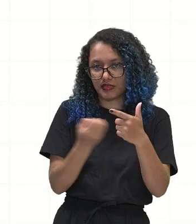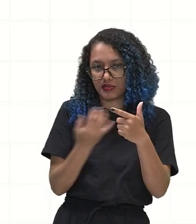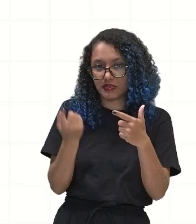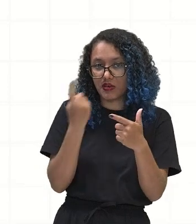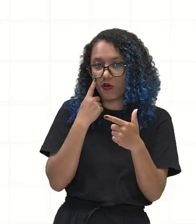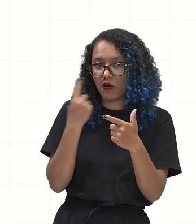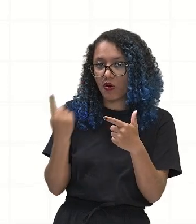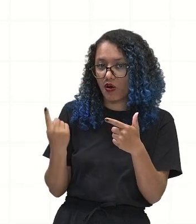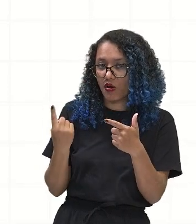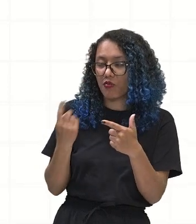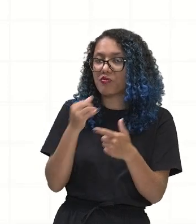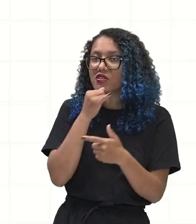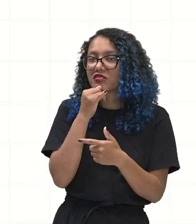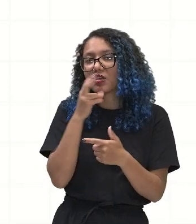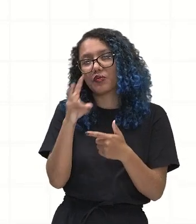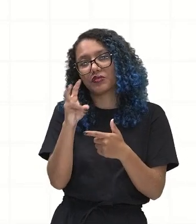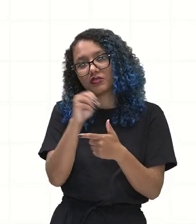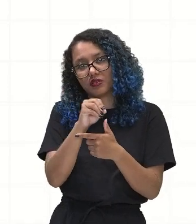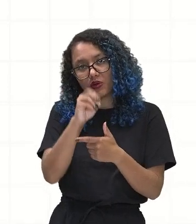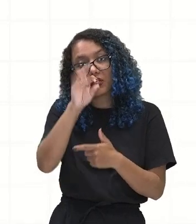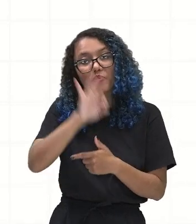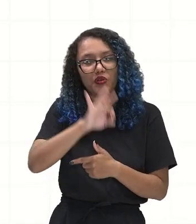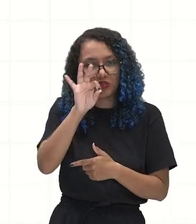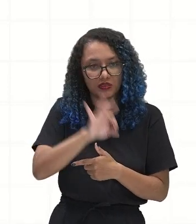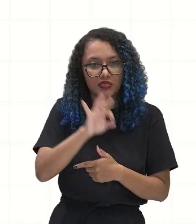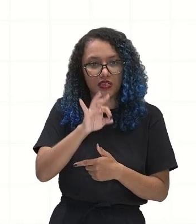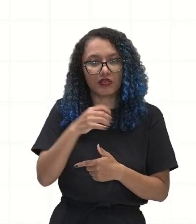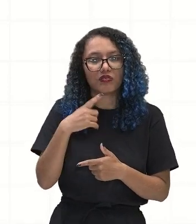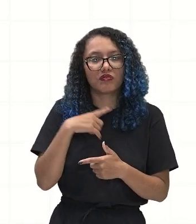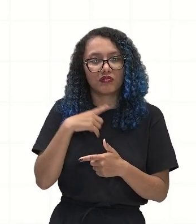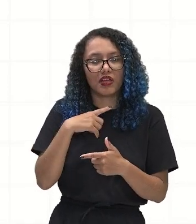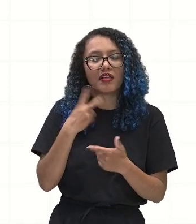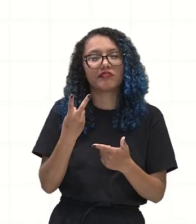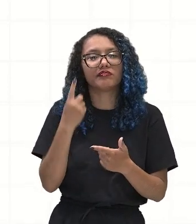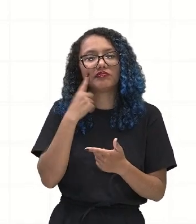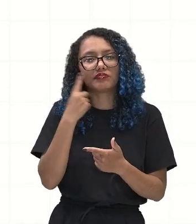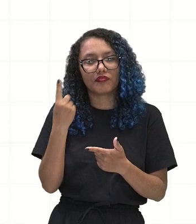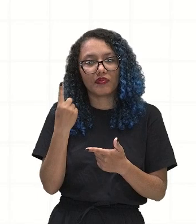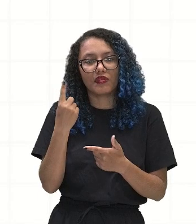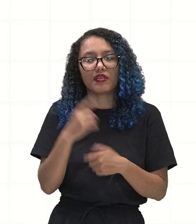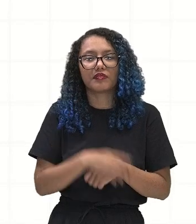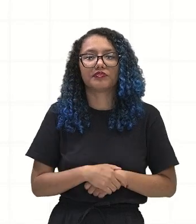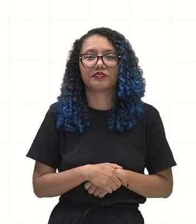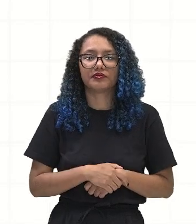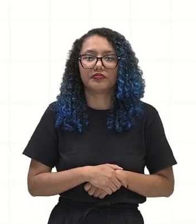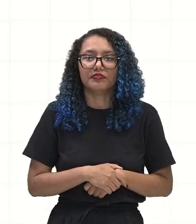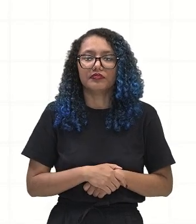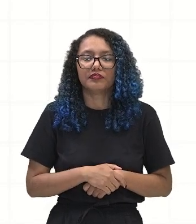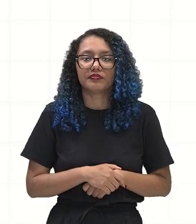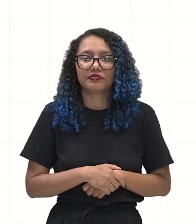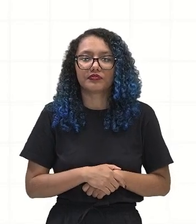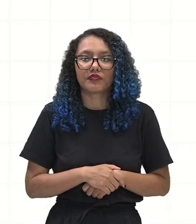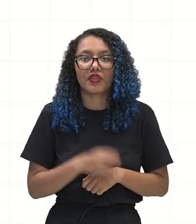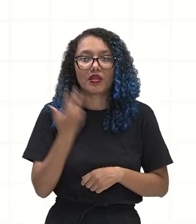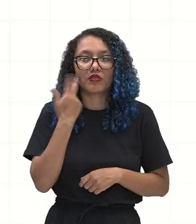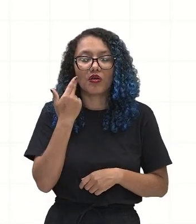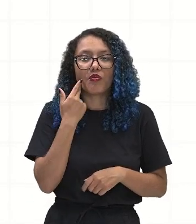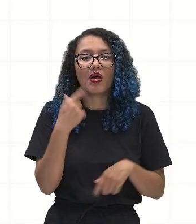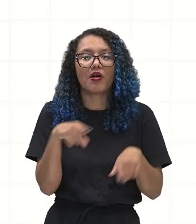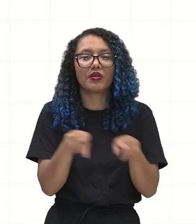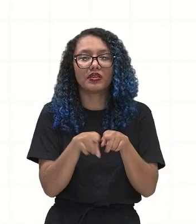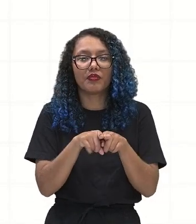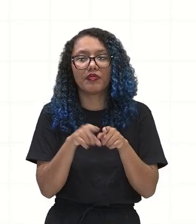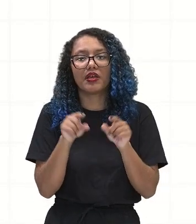lembrando do 50%, e a nossa fração irredutível de 50 centésimos é